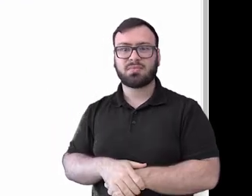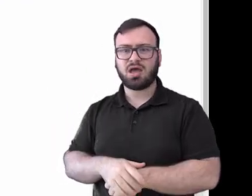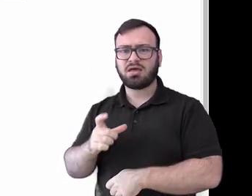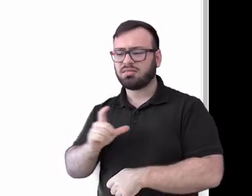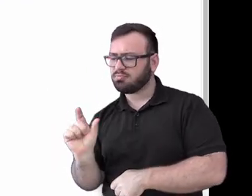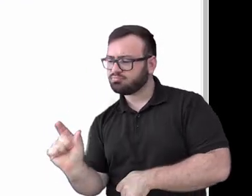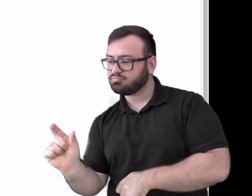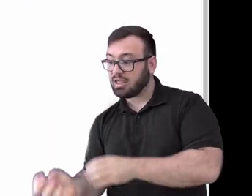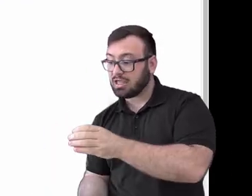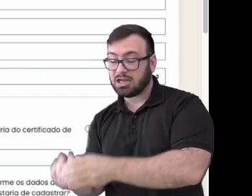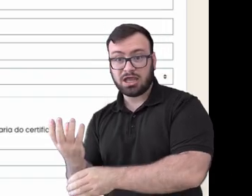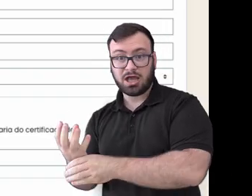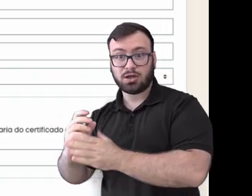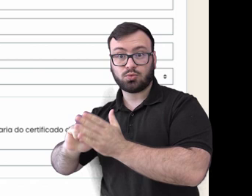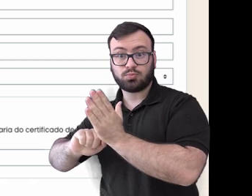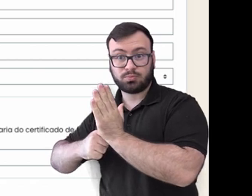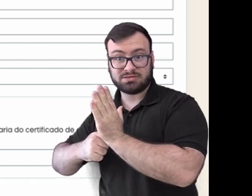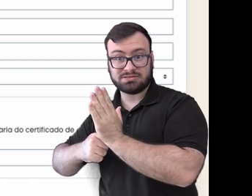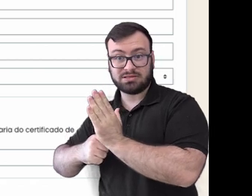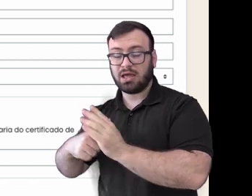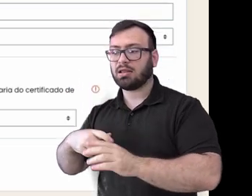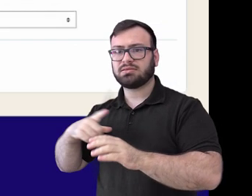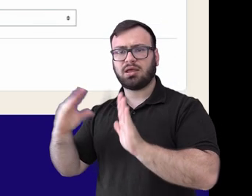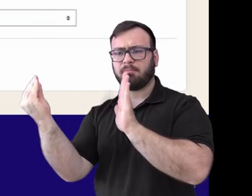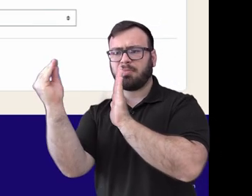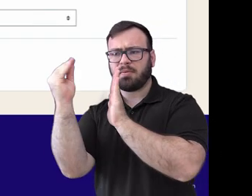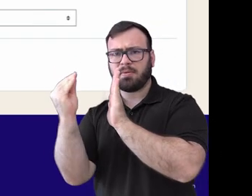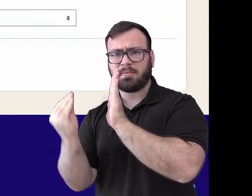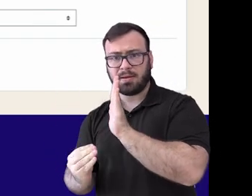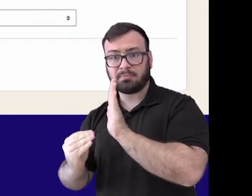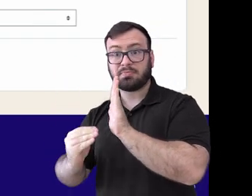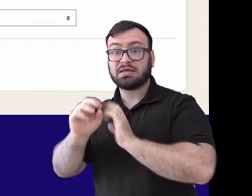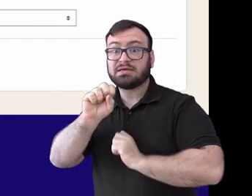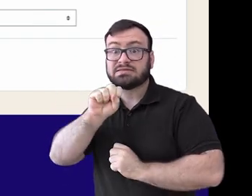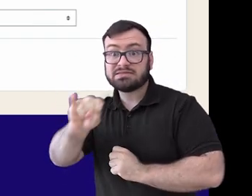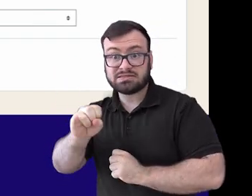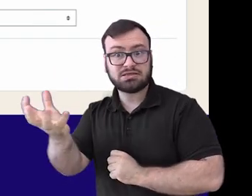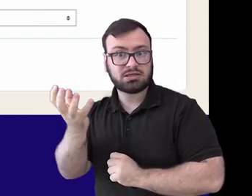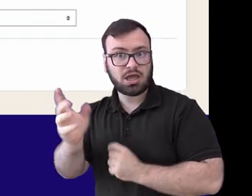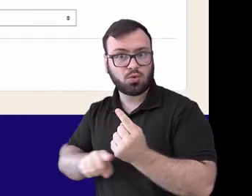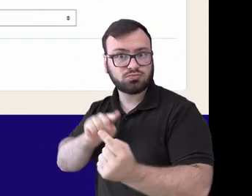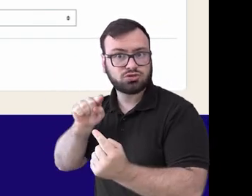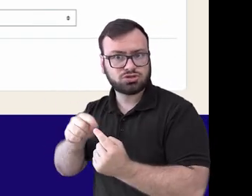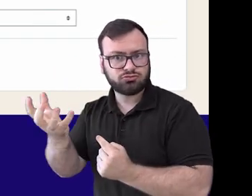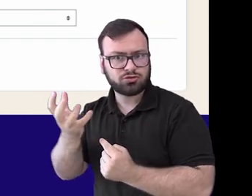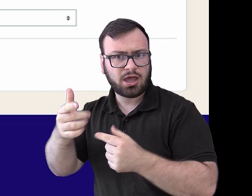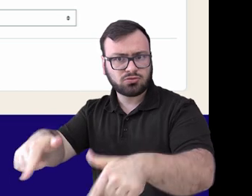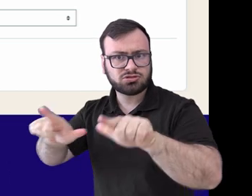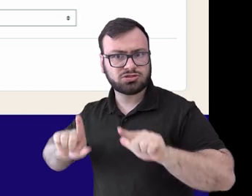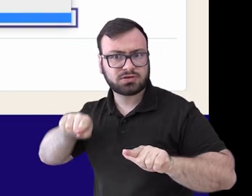e no botão criar uma conta é isso formulário e se você quiser a certificação